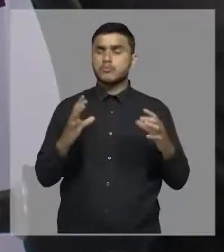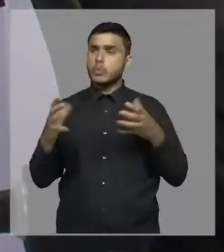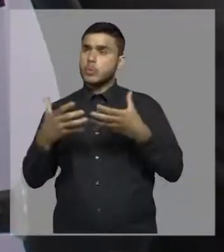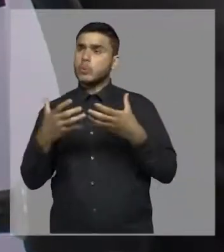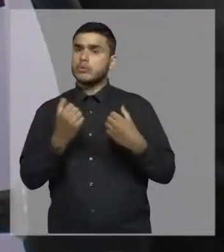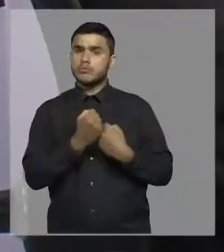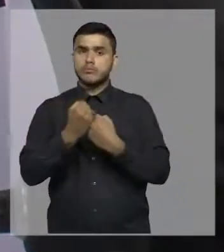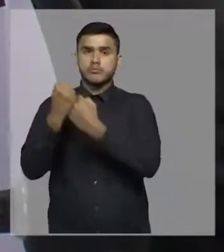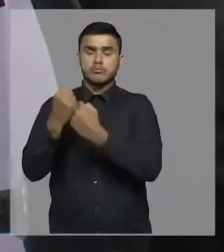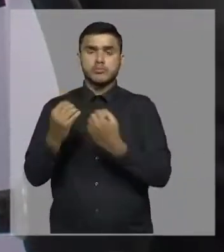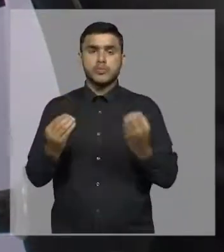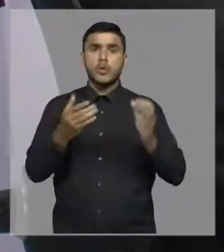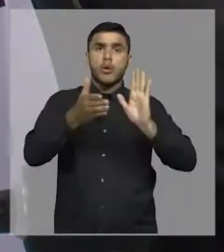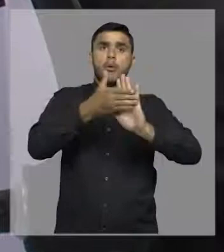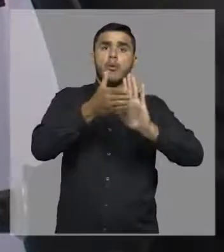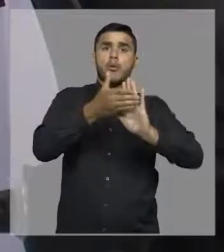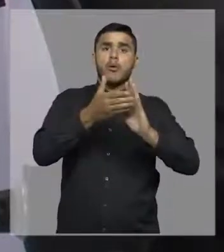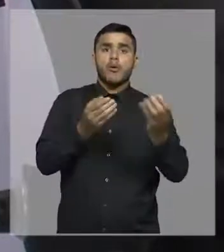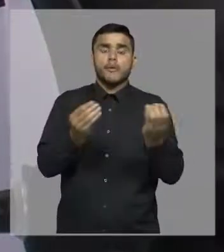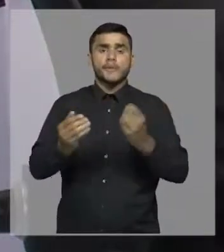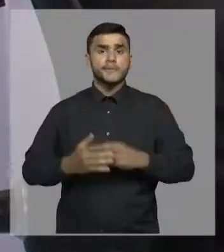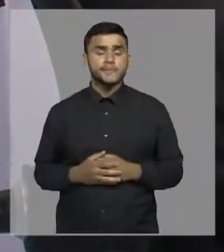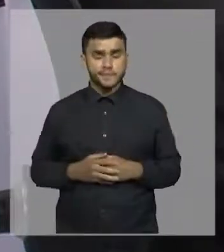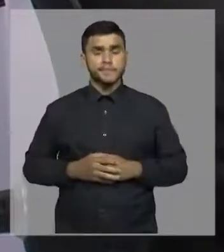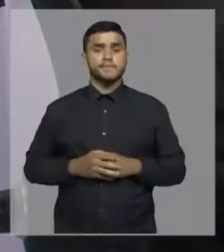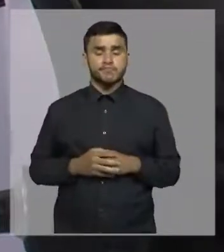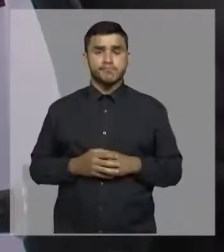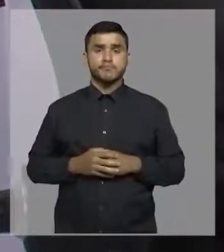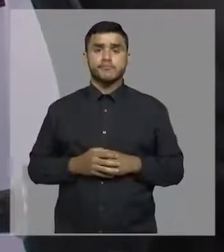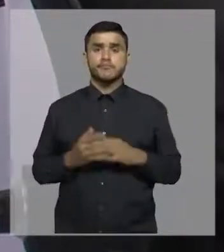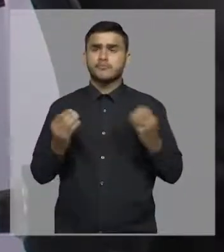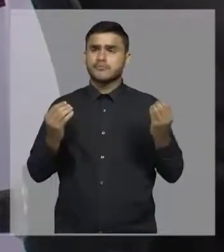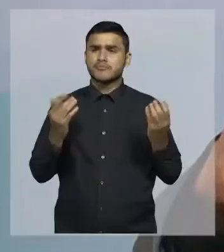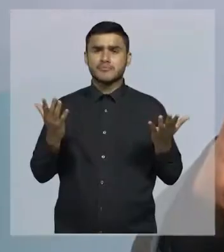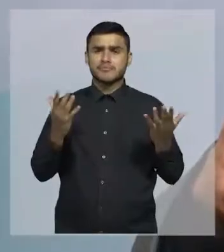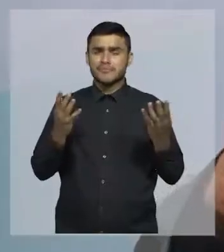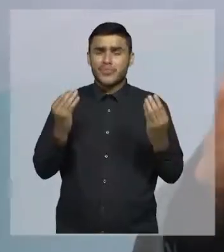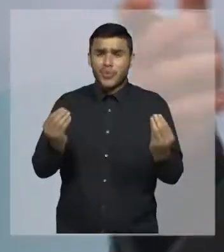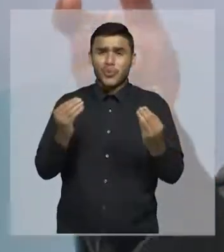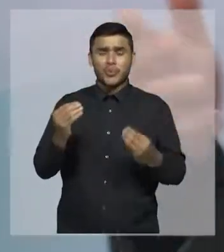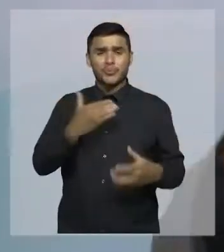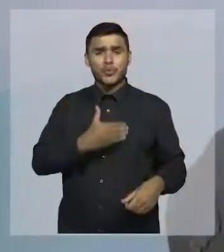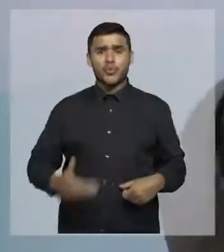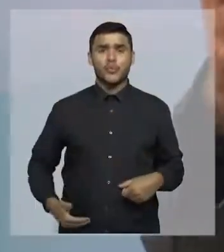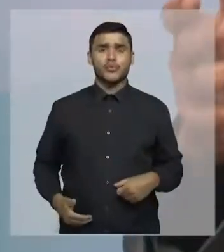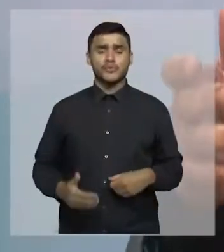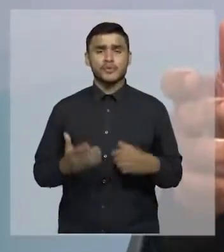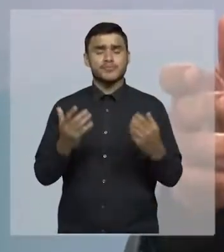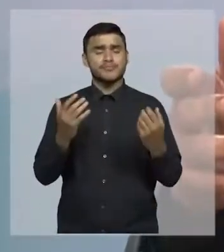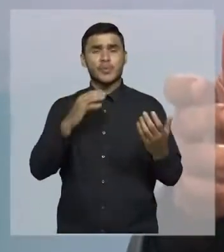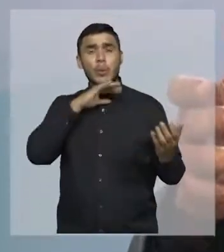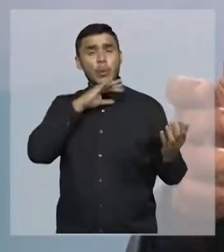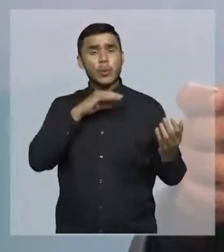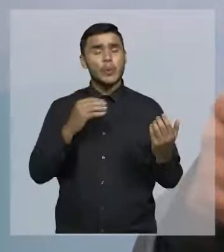fazendo proposições futuras, esse governo não presta. Ele não presta a isto, né? E aí fica, quer dizer,